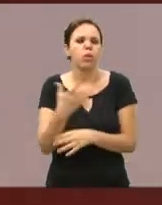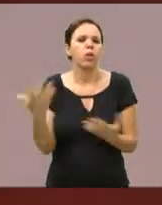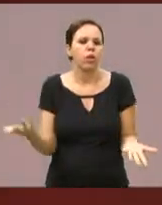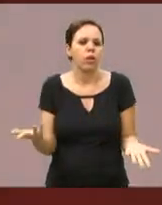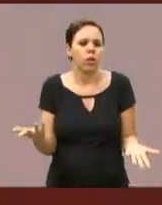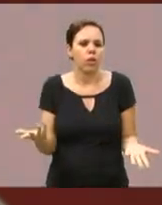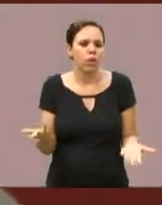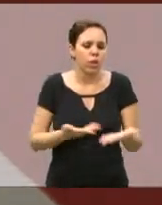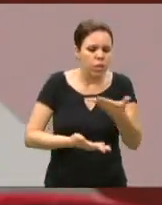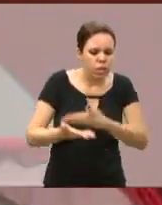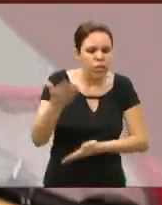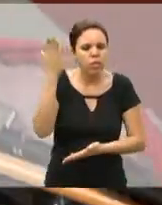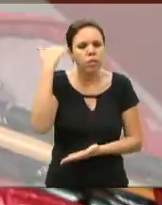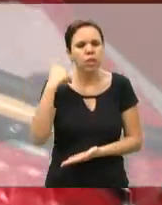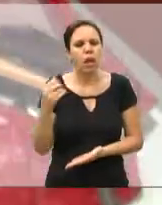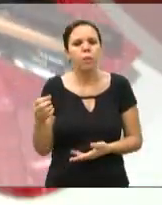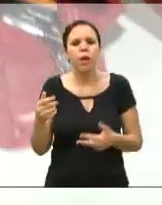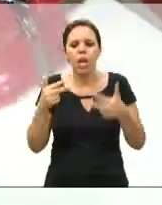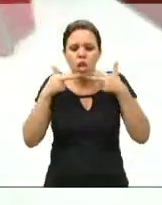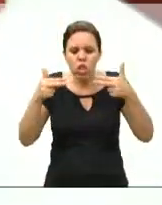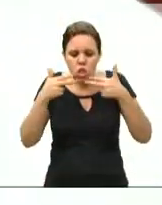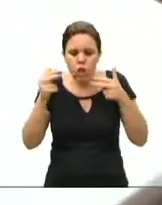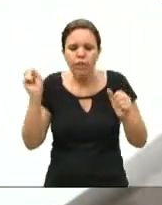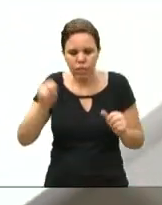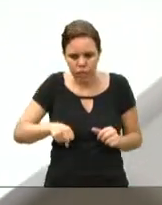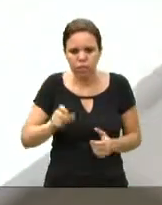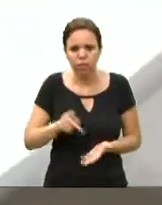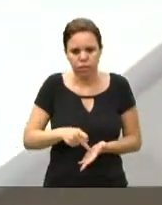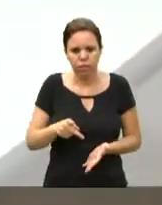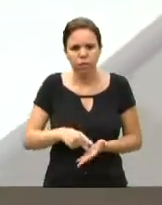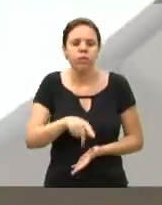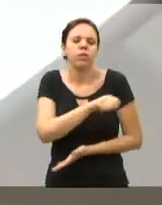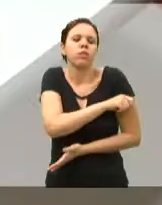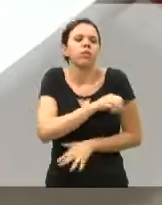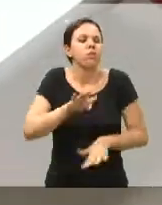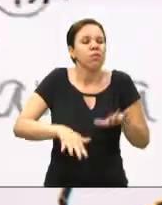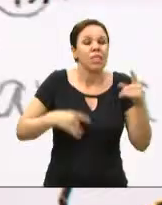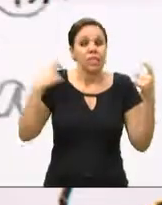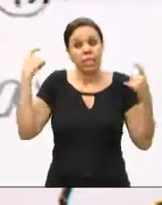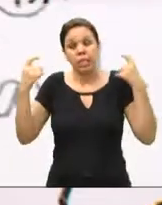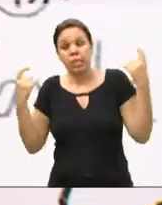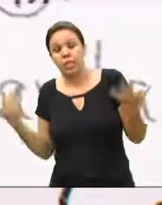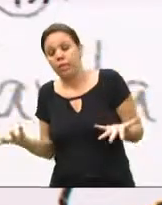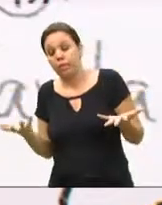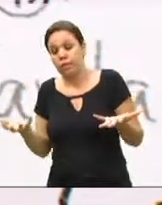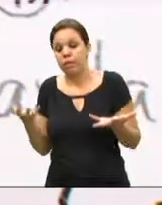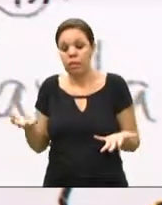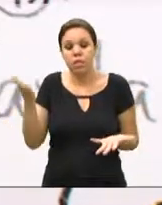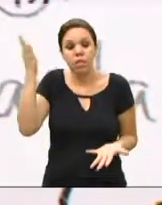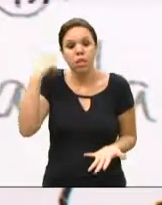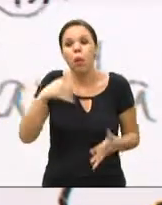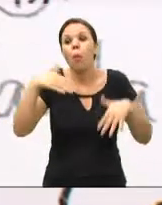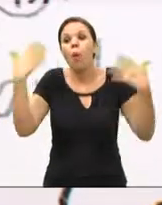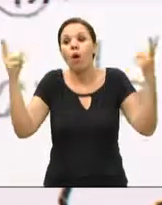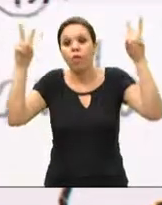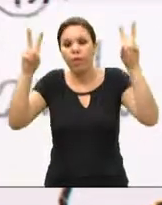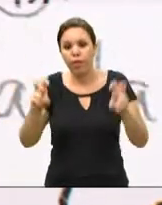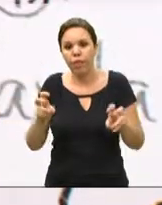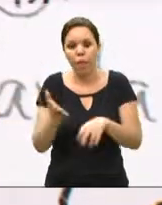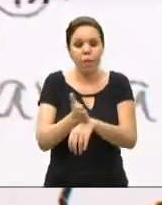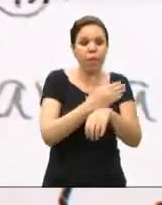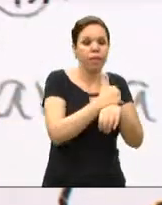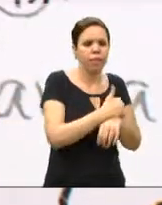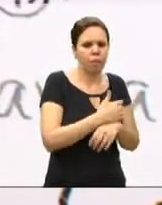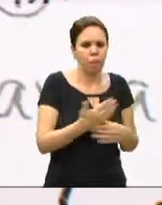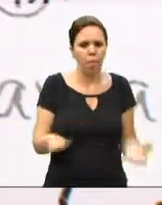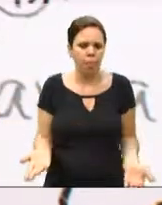estar inteirado com a atualidade, Leandro? Com certeza, com certeza. Né? O aluno às vezes fica muito preocupado, olha, eu quero saber qual o tema antecipadamente